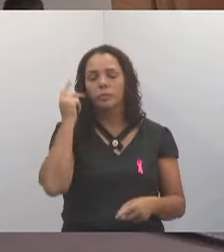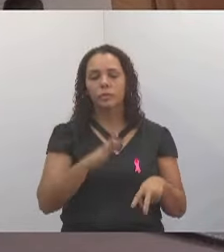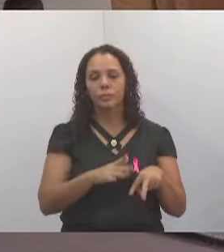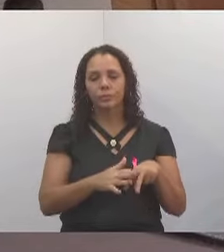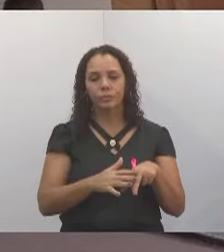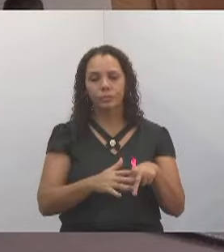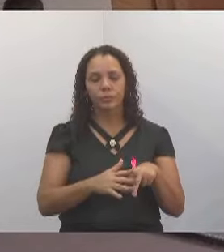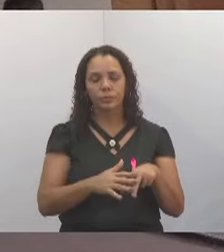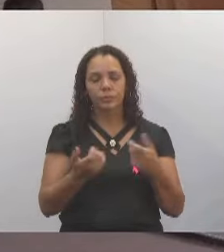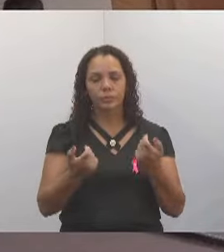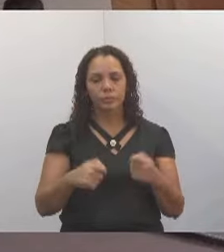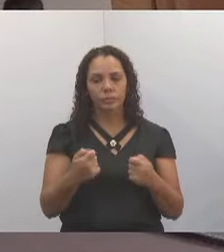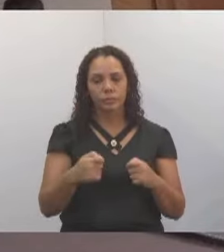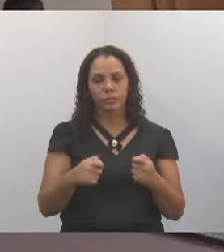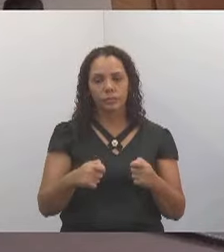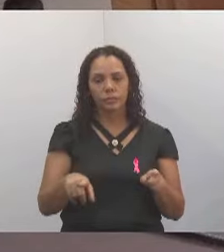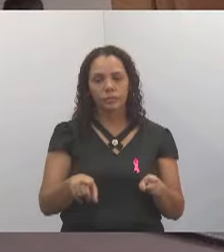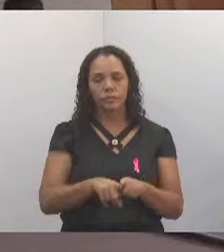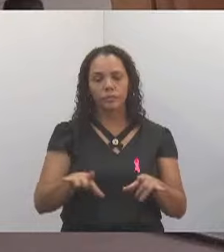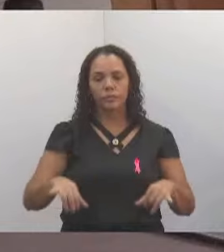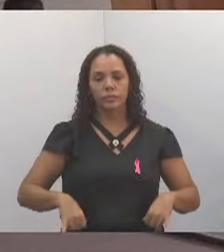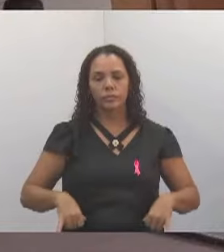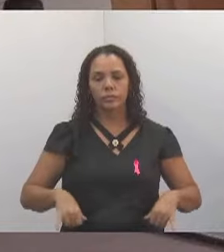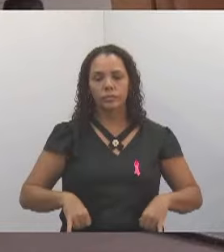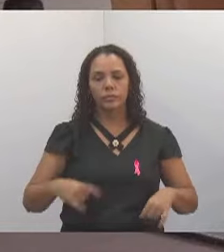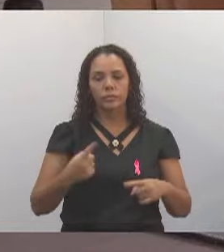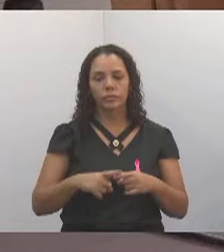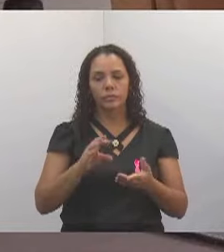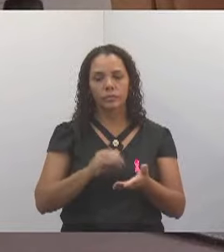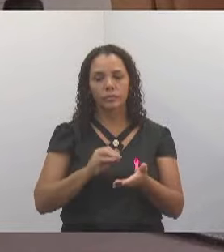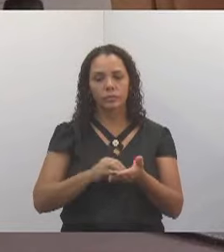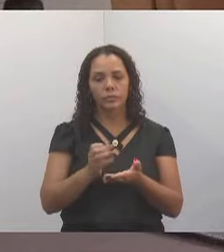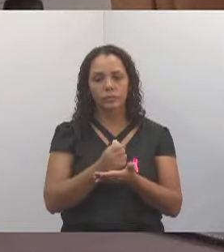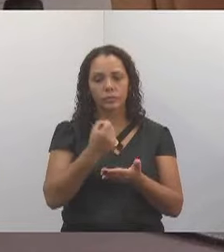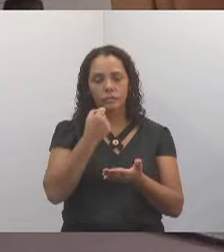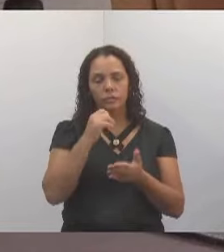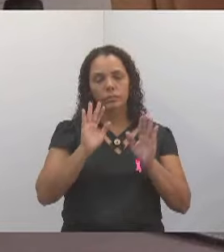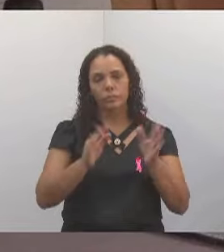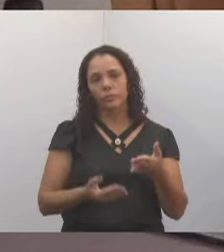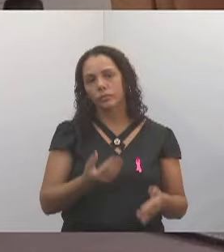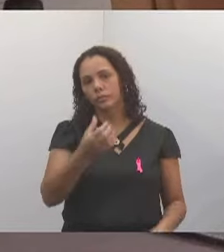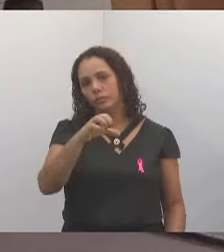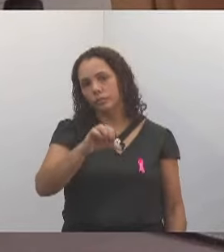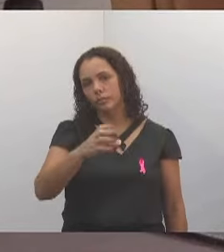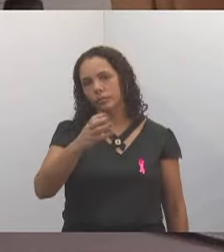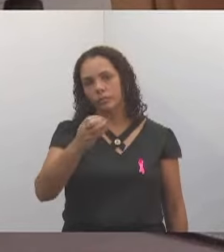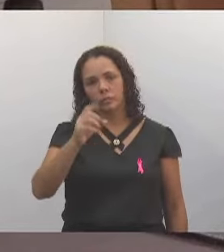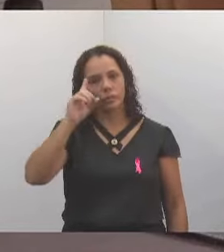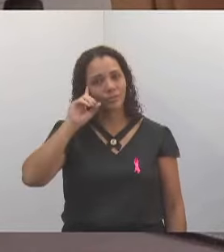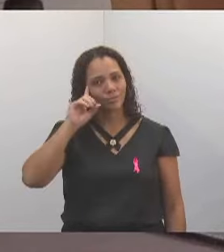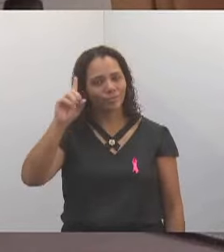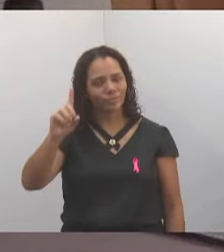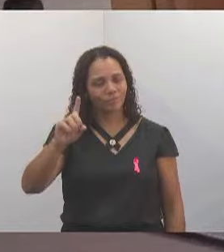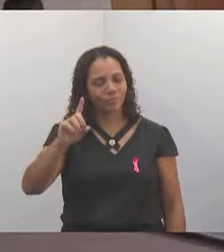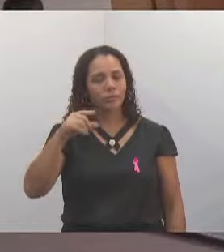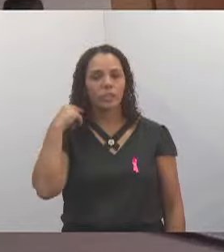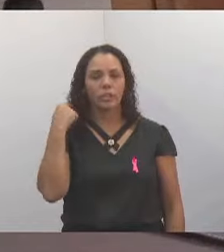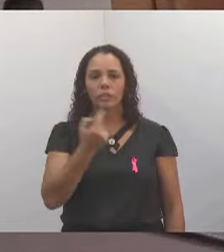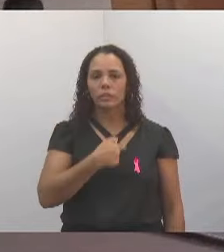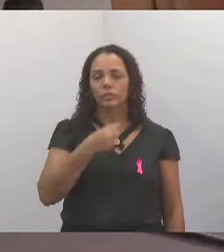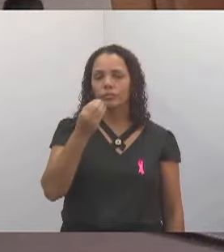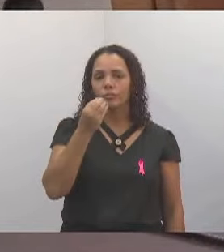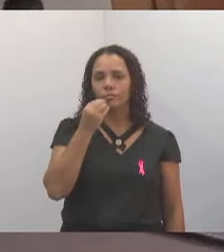gente citou também está sofrendo, porque a falta de medicação já passa de 90 dias. Então, a gente tem tentado fazer um